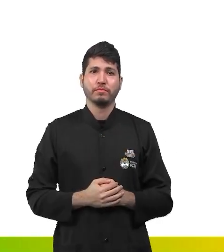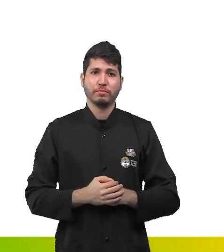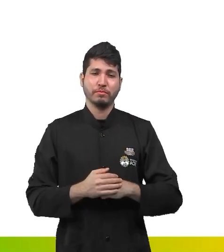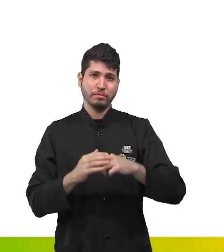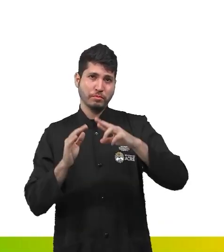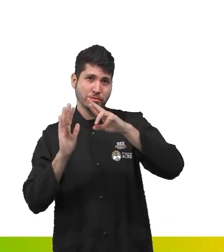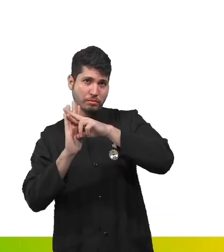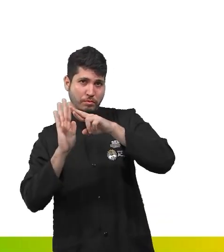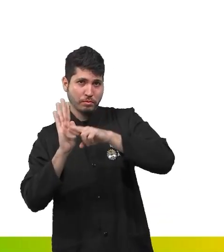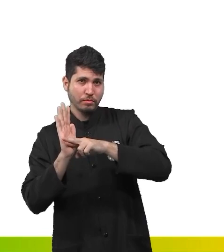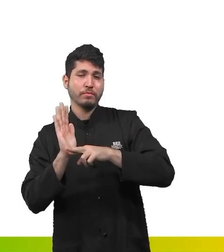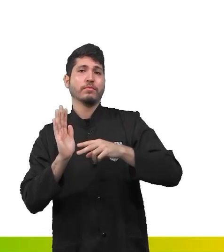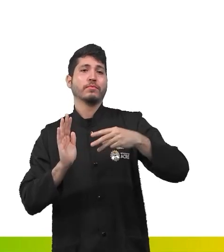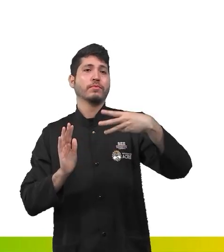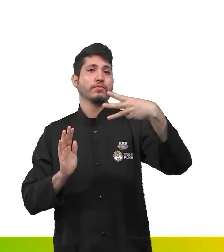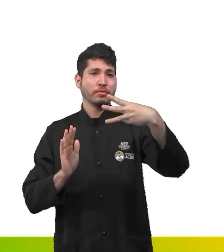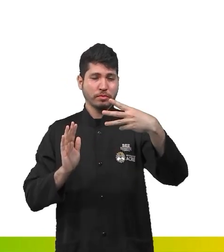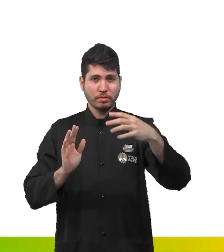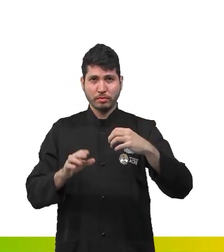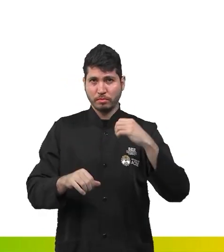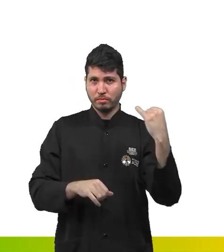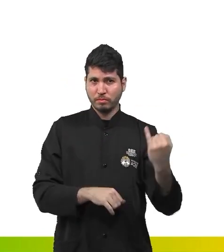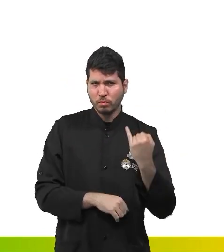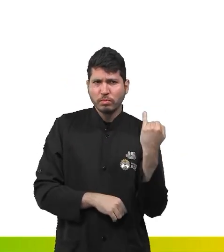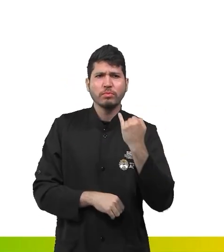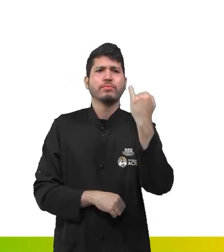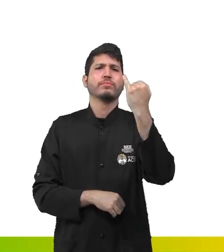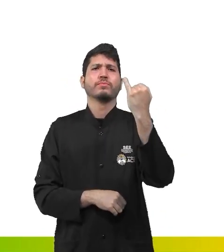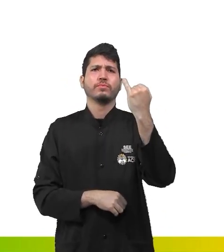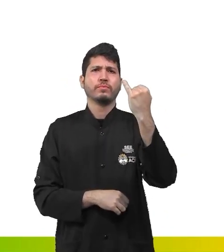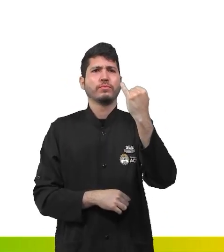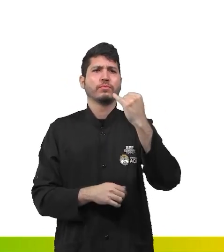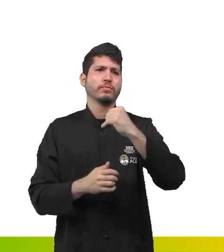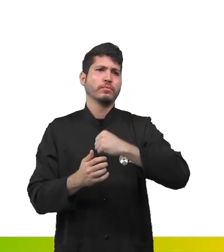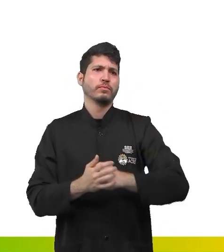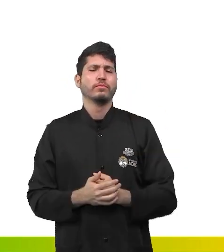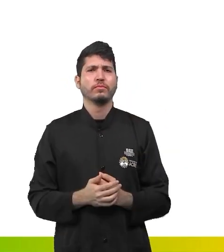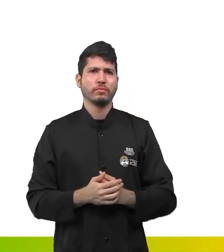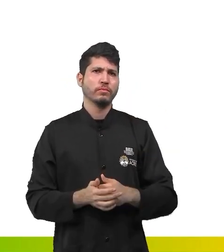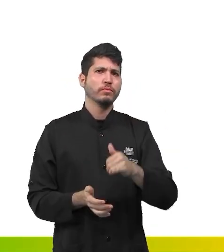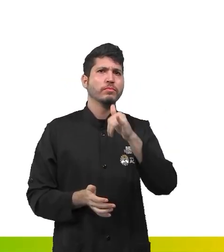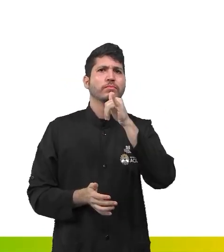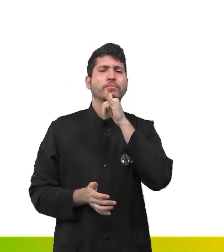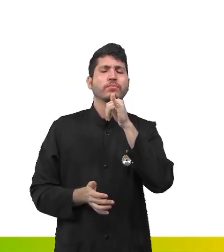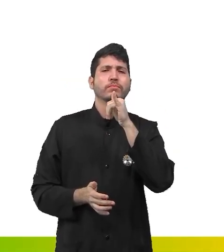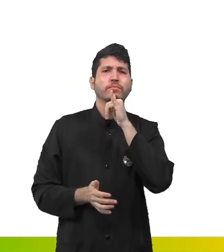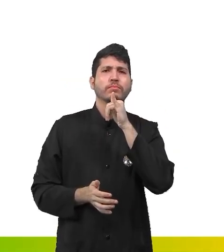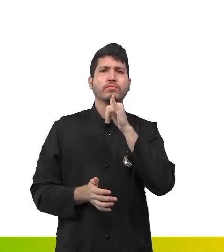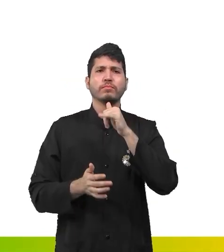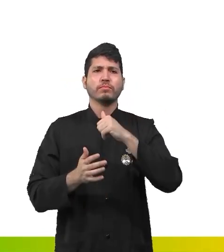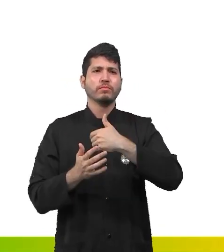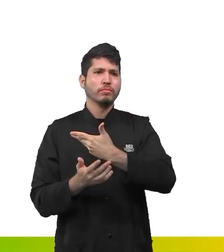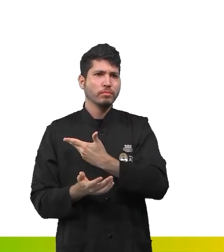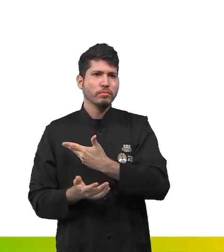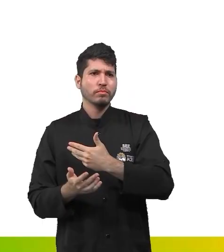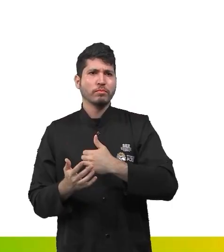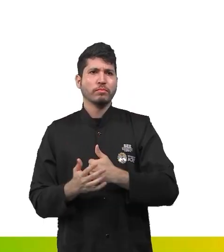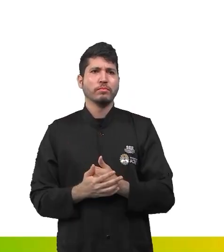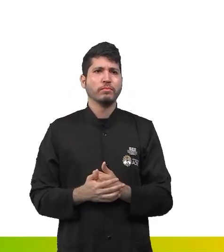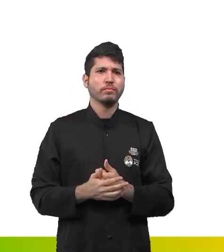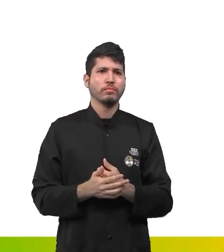diretamente proporcionais, nós usamos a regra de 3. E aí nós temos um exemplo anterior da gráfica. Em 12